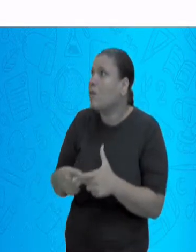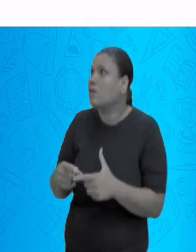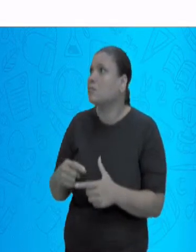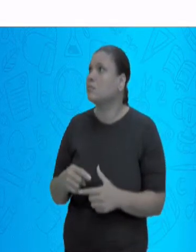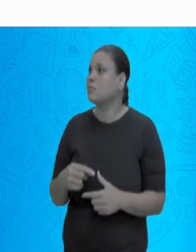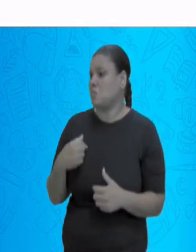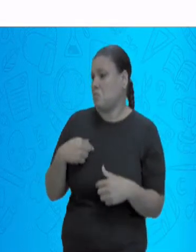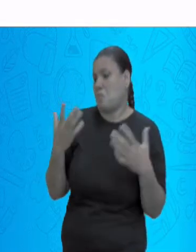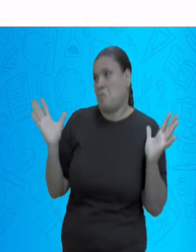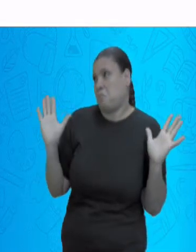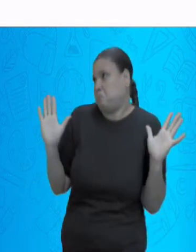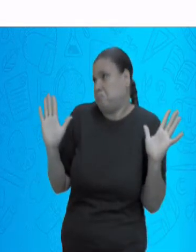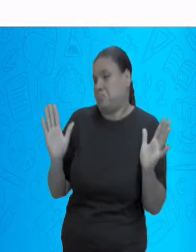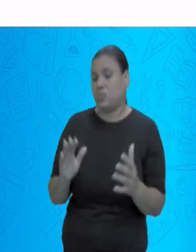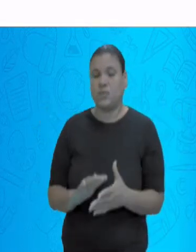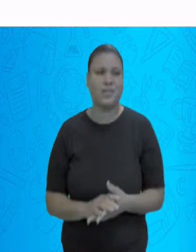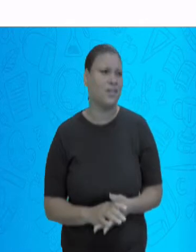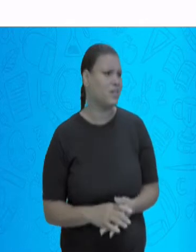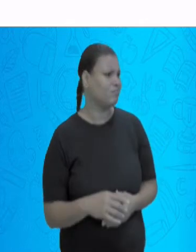Vem antes do verbo.